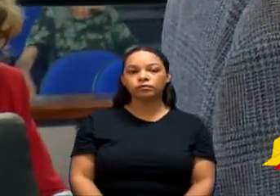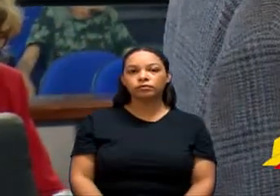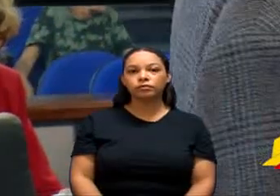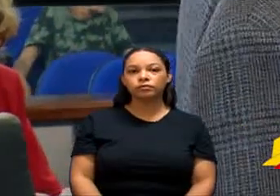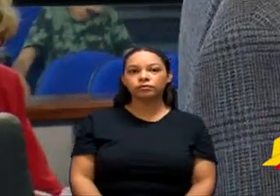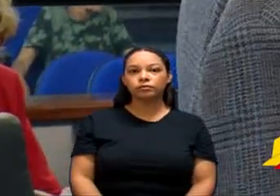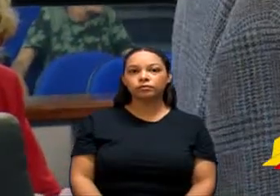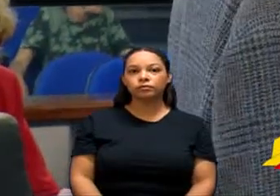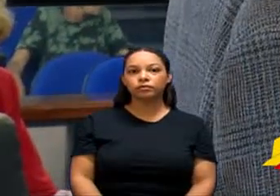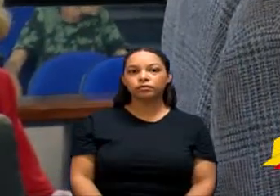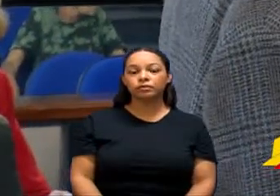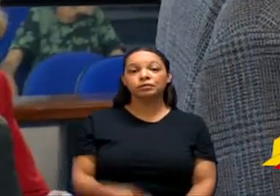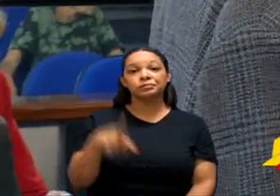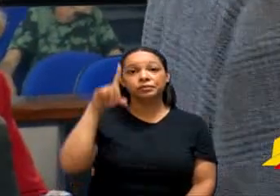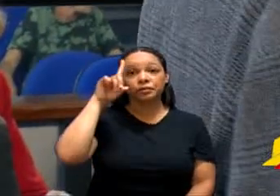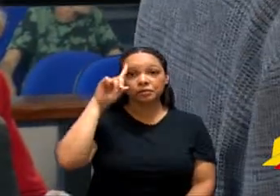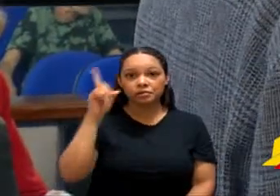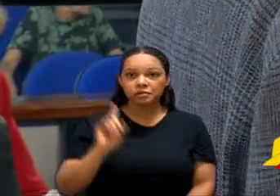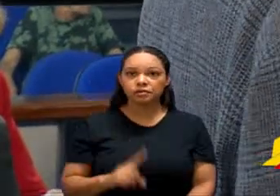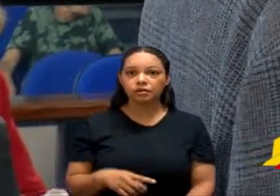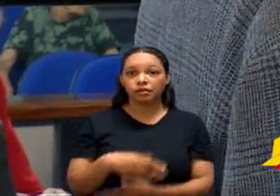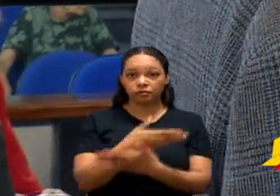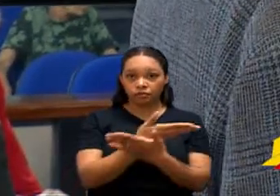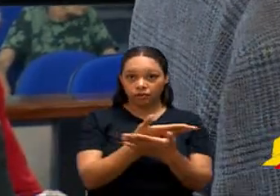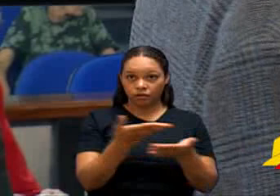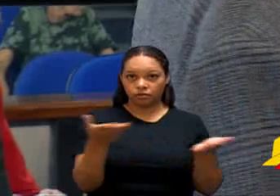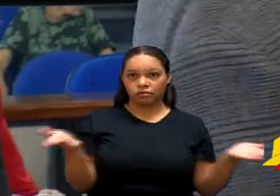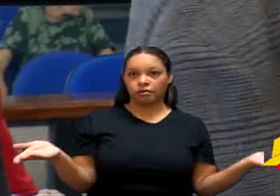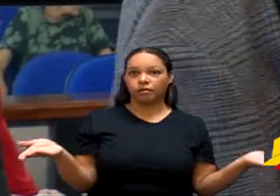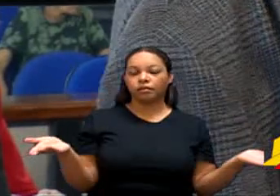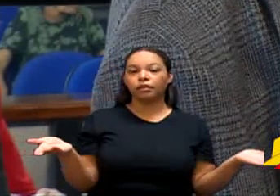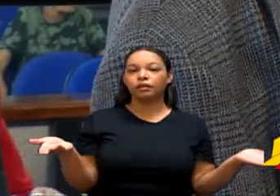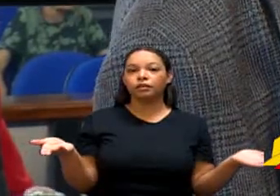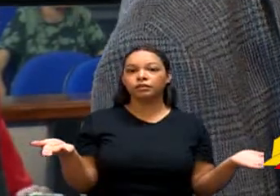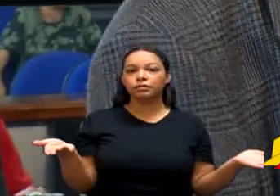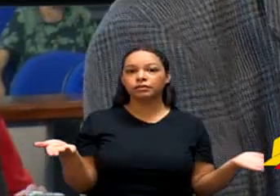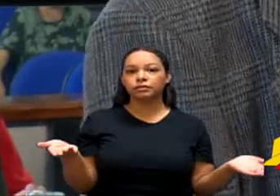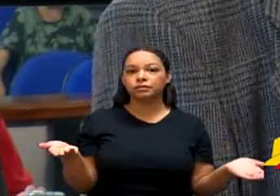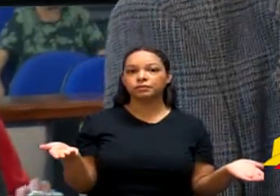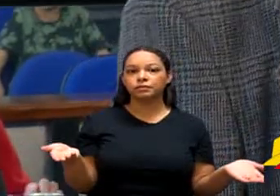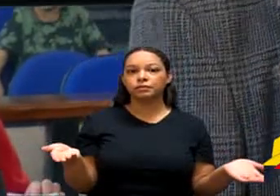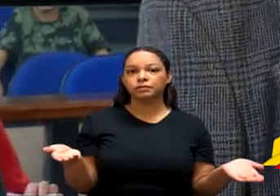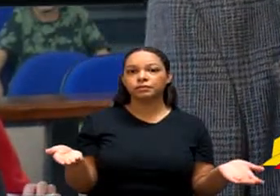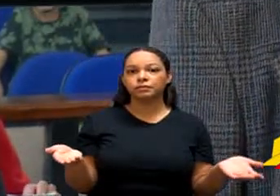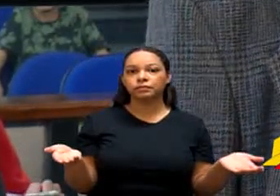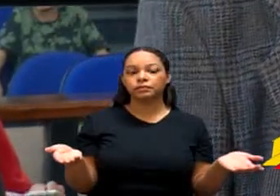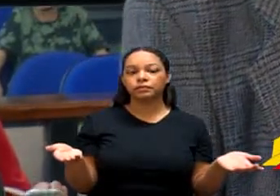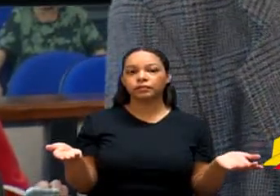nossas colegas aqui, esquerdista e o colega, já tiveram